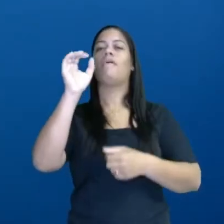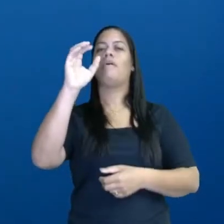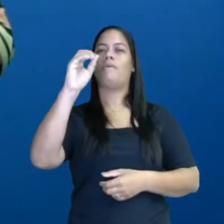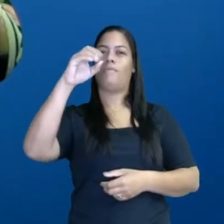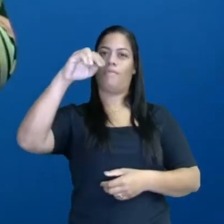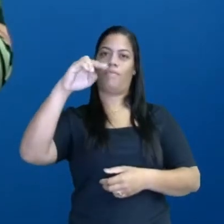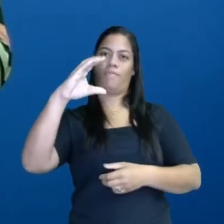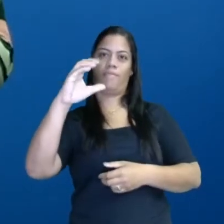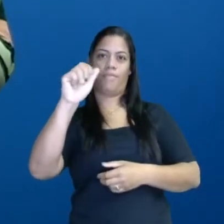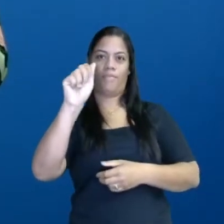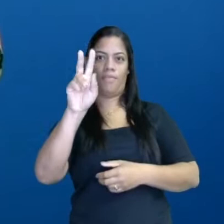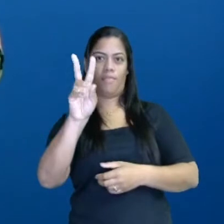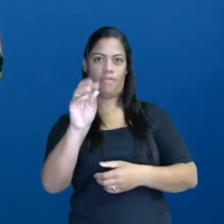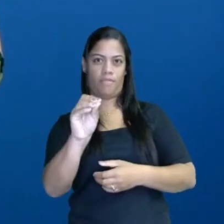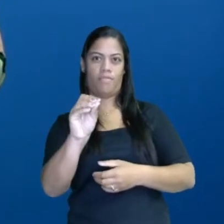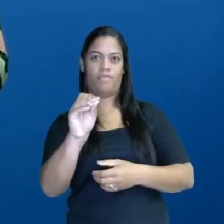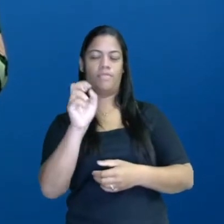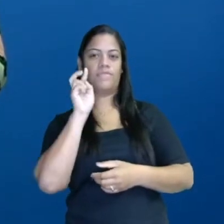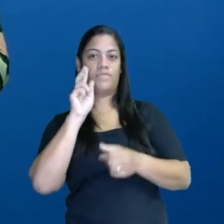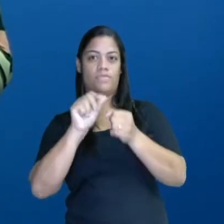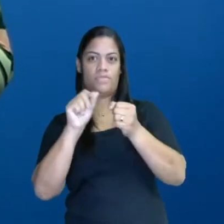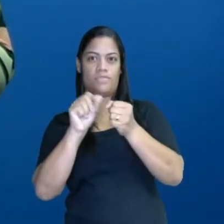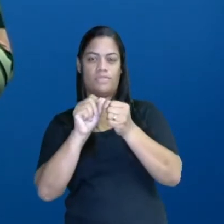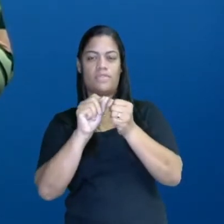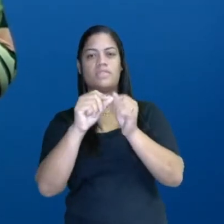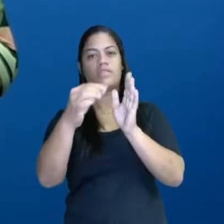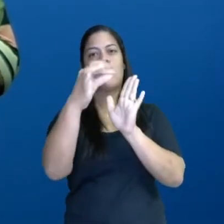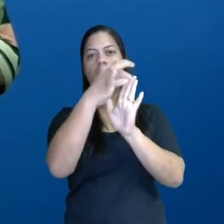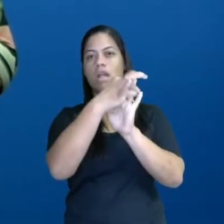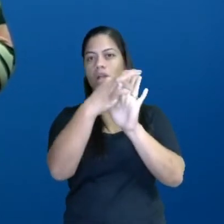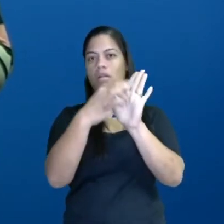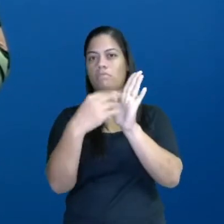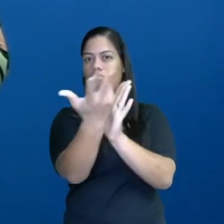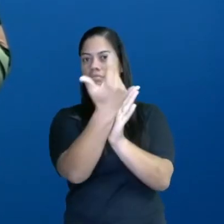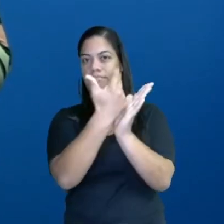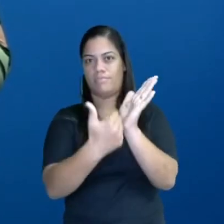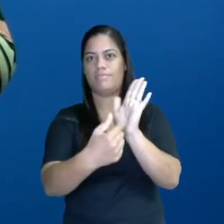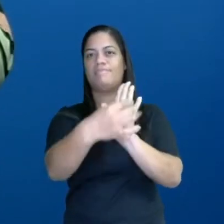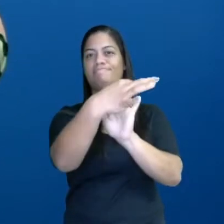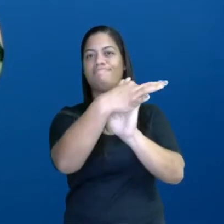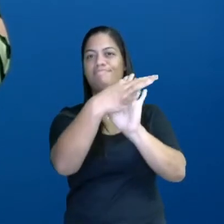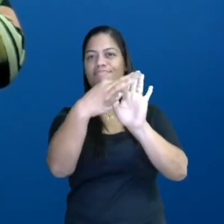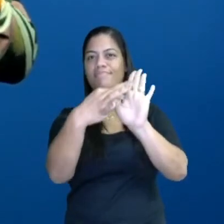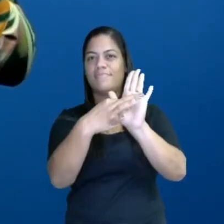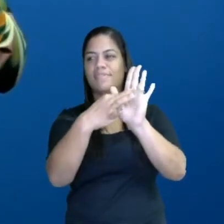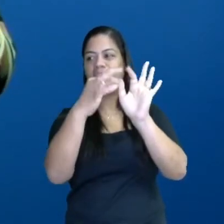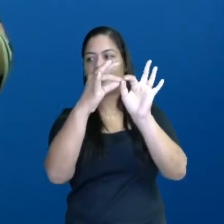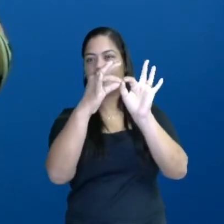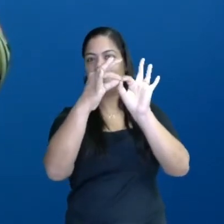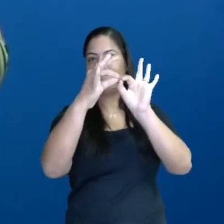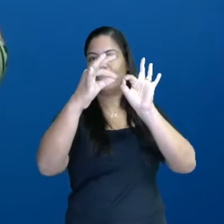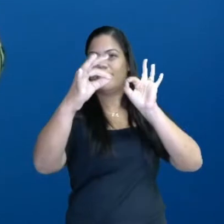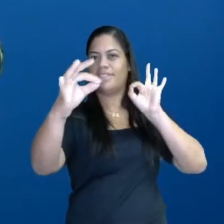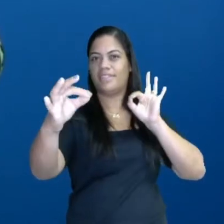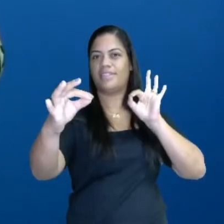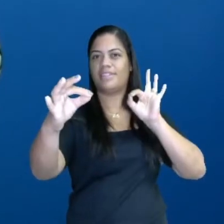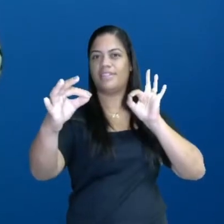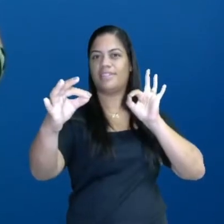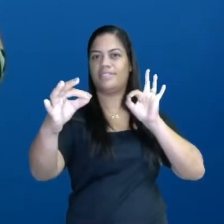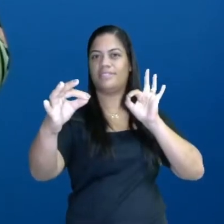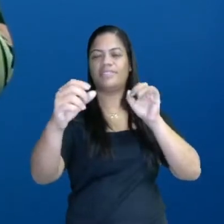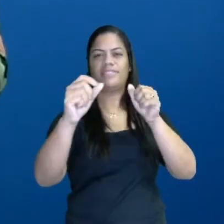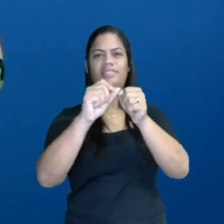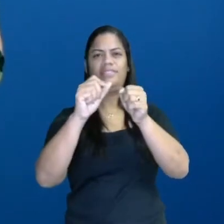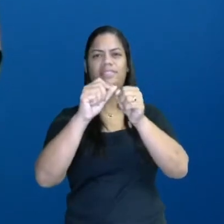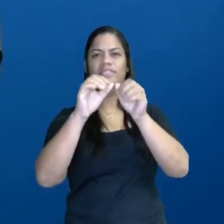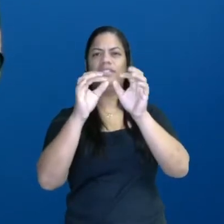tá? Quando você for traçar dois pontos, colocar dois pontos dentro do polígono e traçar a sua semi-reta, ele